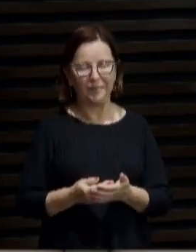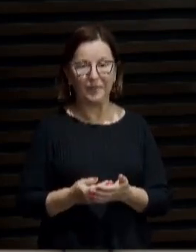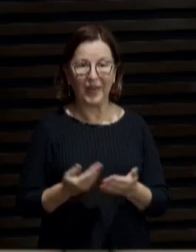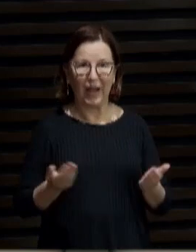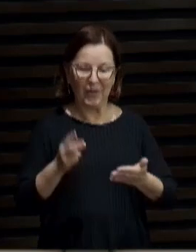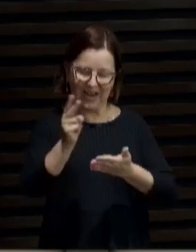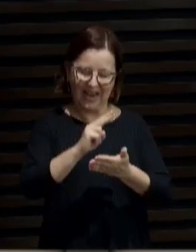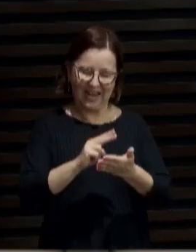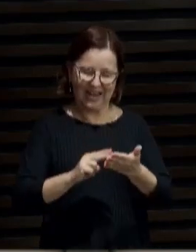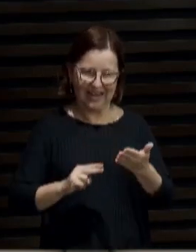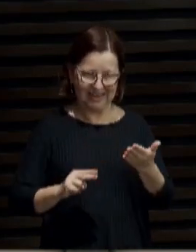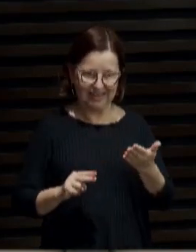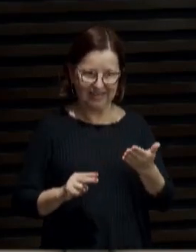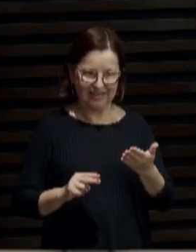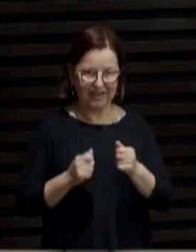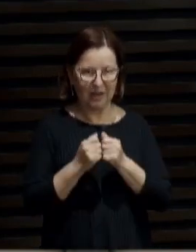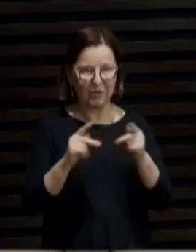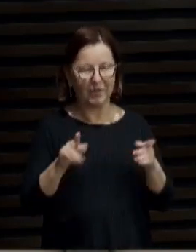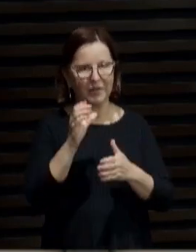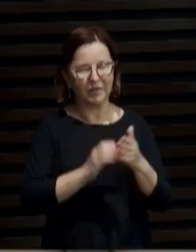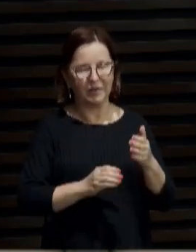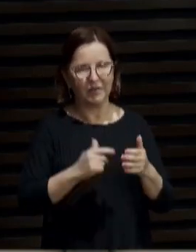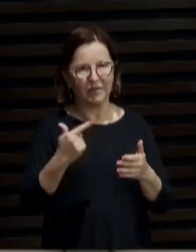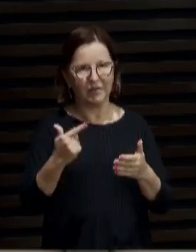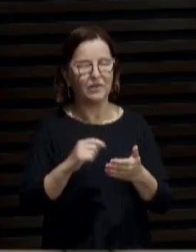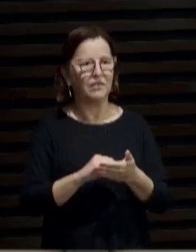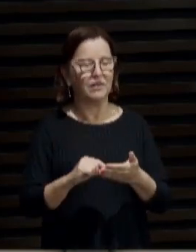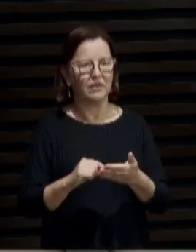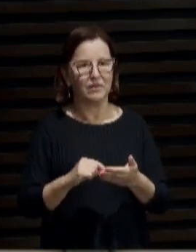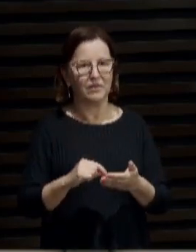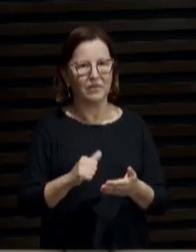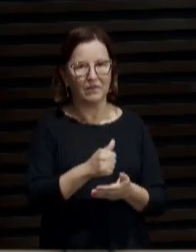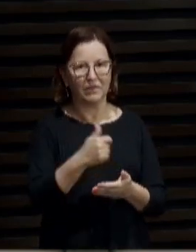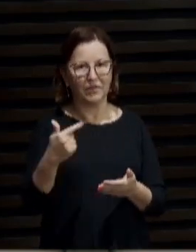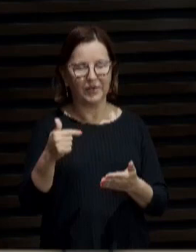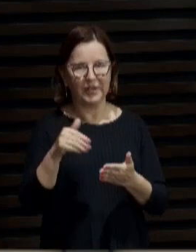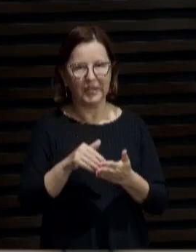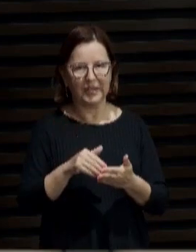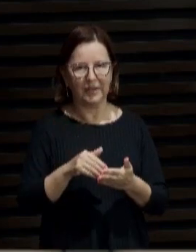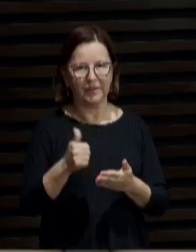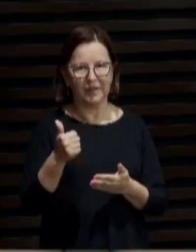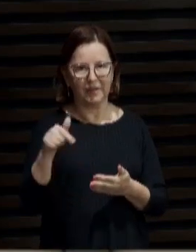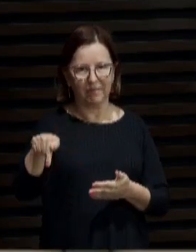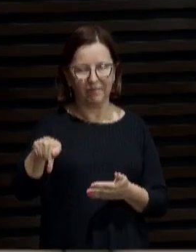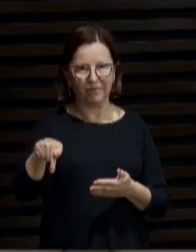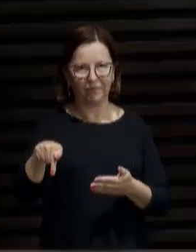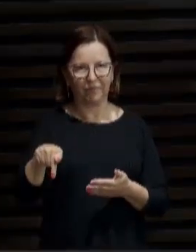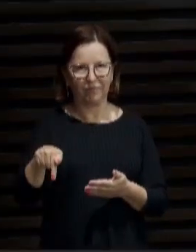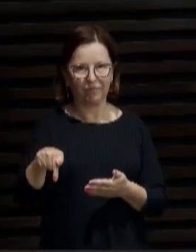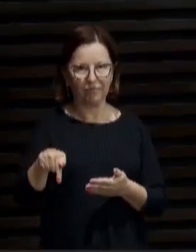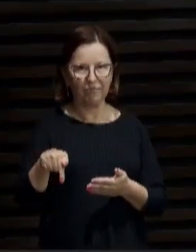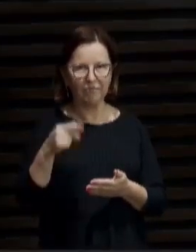comigo Apocalipse 2, versos 12 a 17. Ao anjo